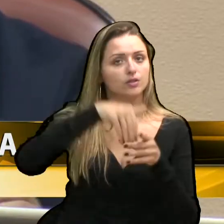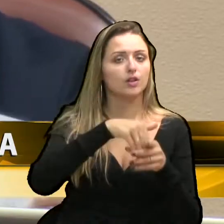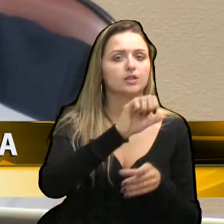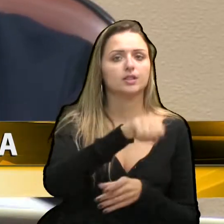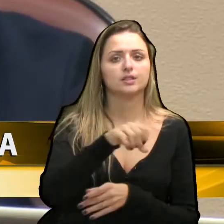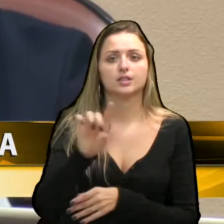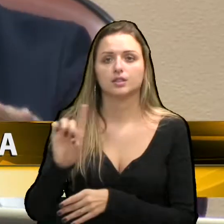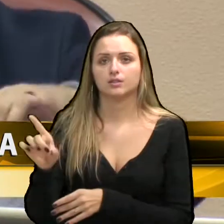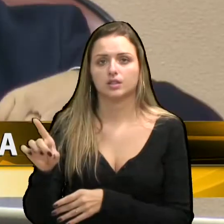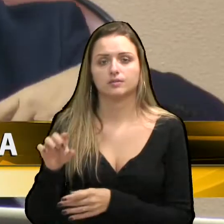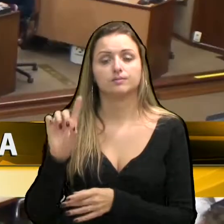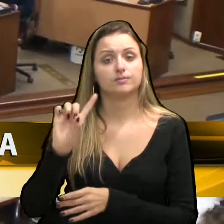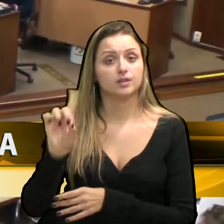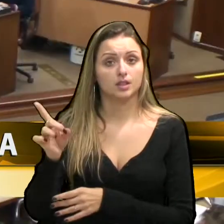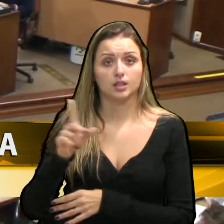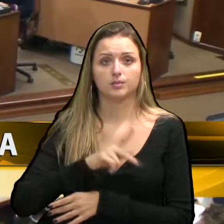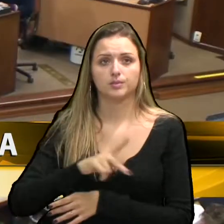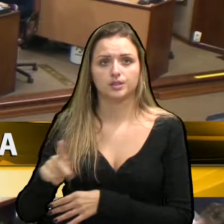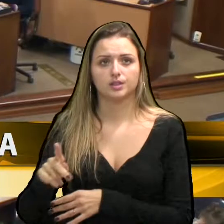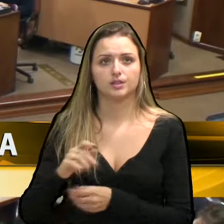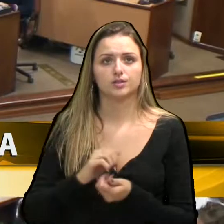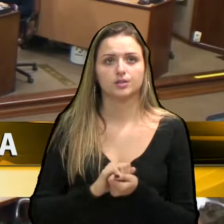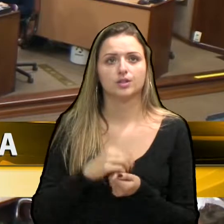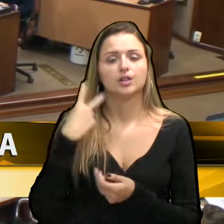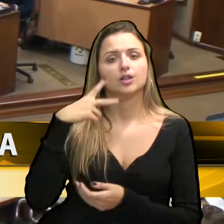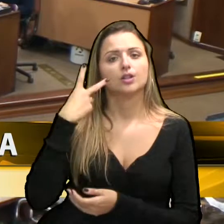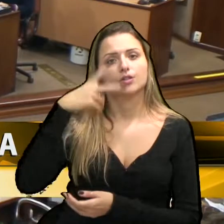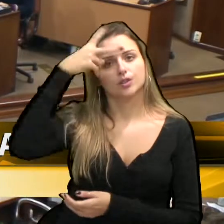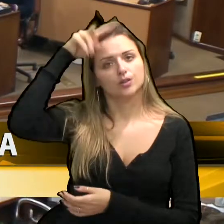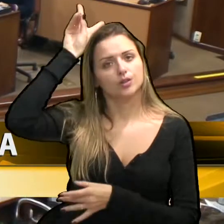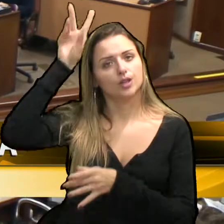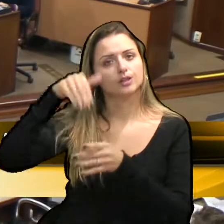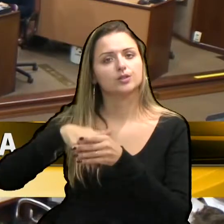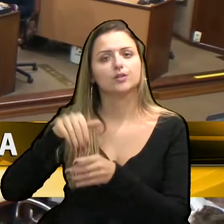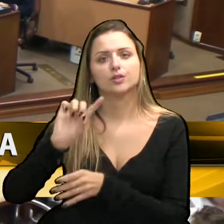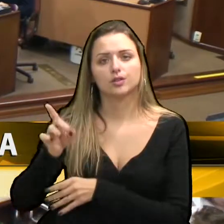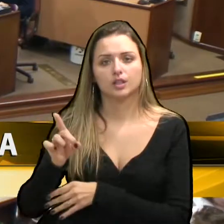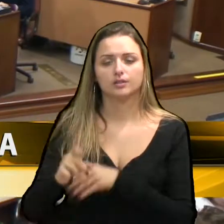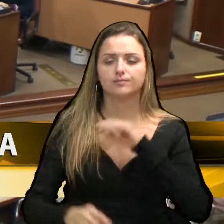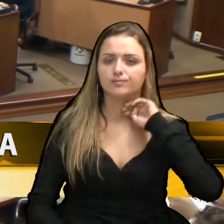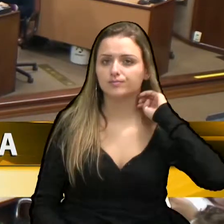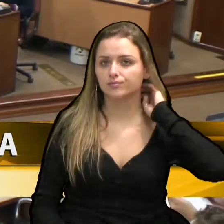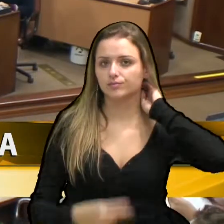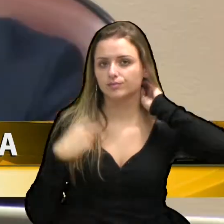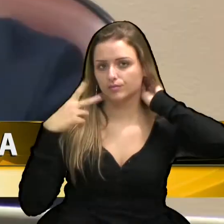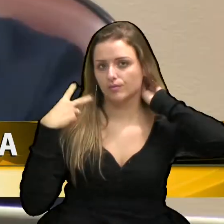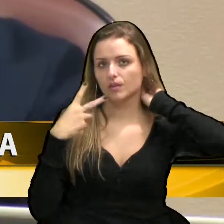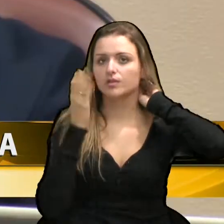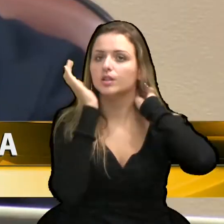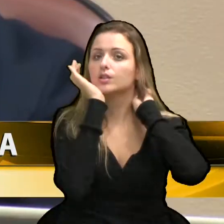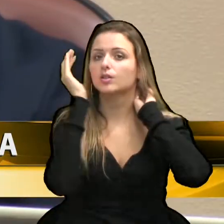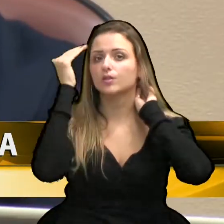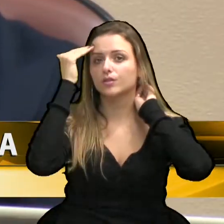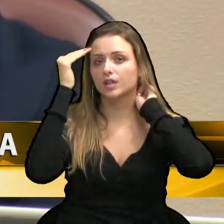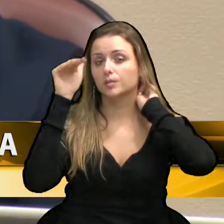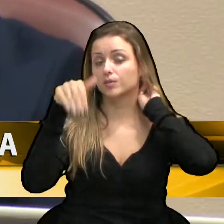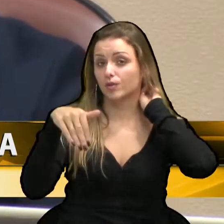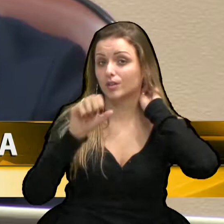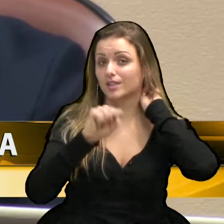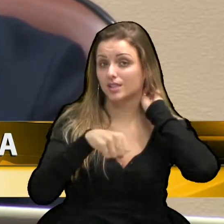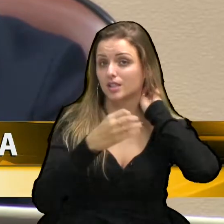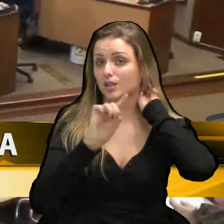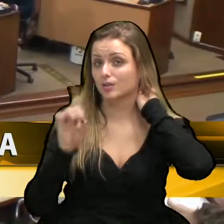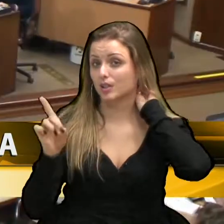sim ou não? Não, senhor presidente. Vereador Edson da Rosa votou não. Vereador Felipe Grêmio Maier, o senhor vota sim ou